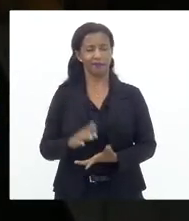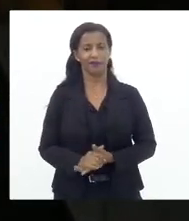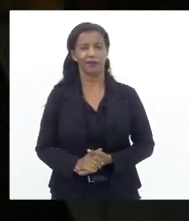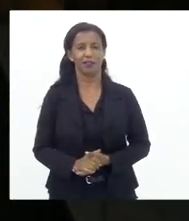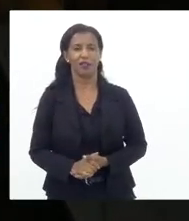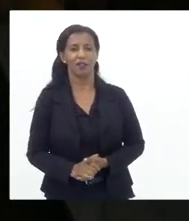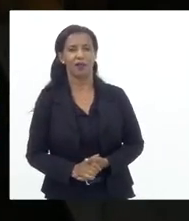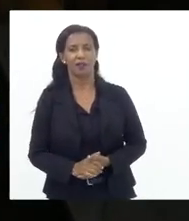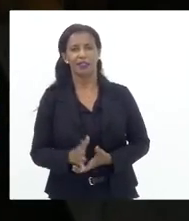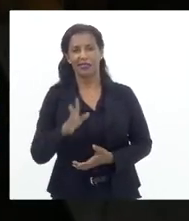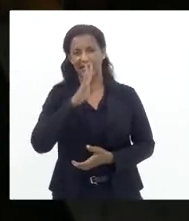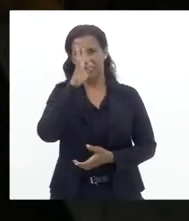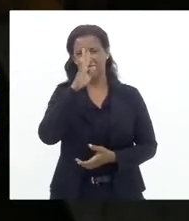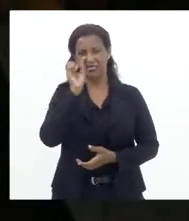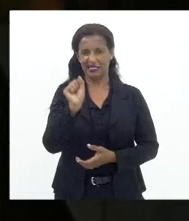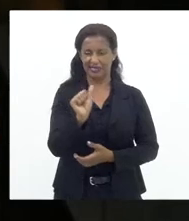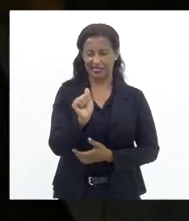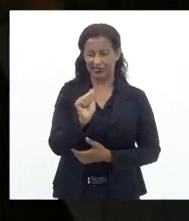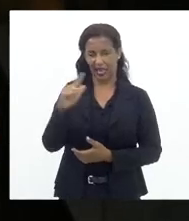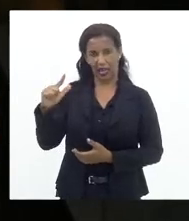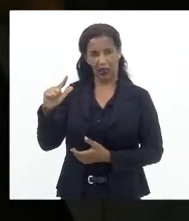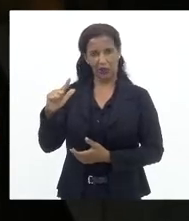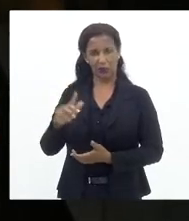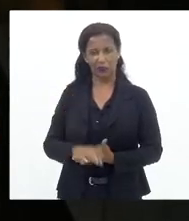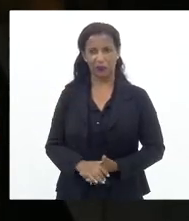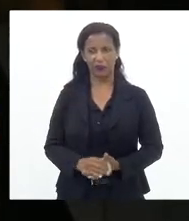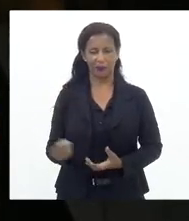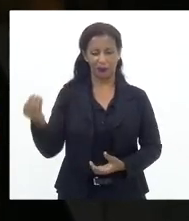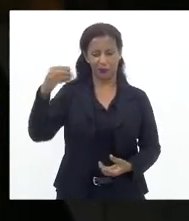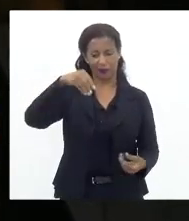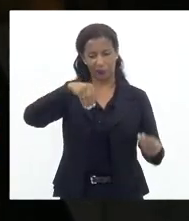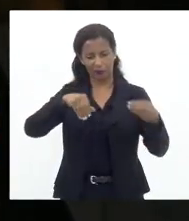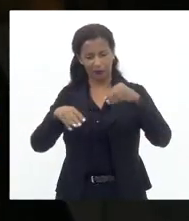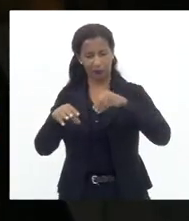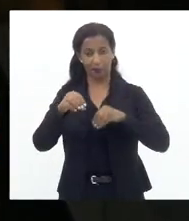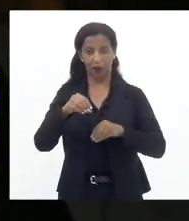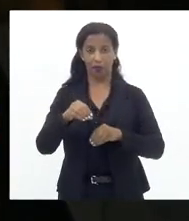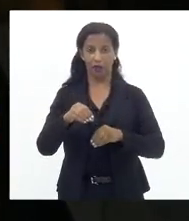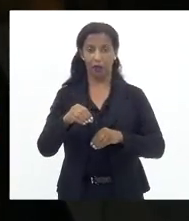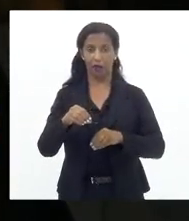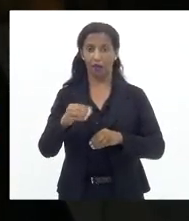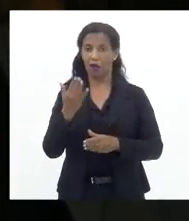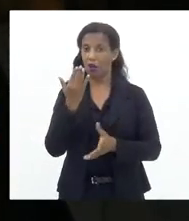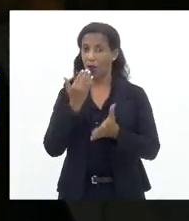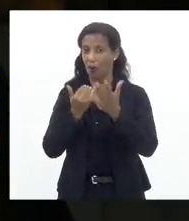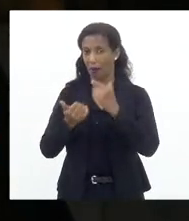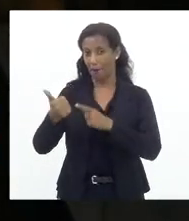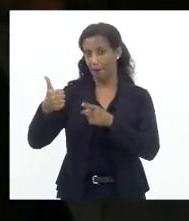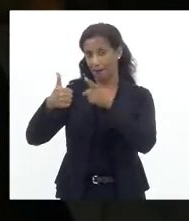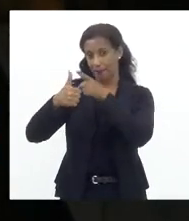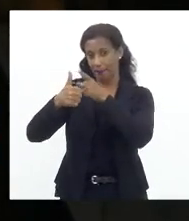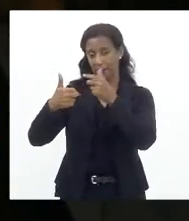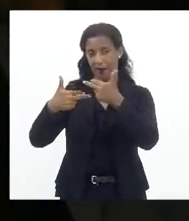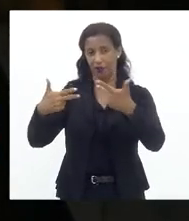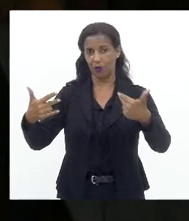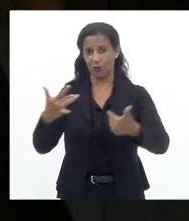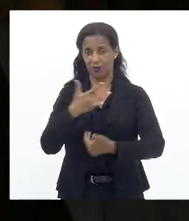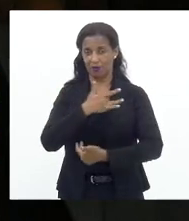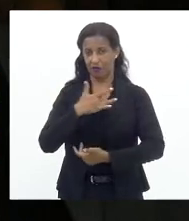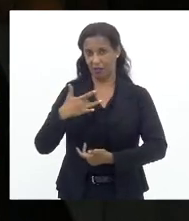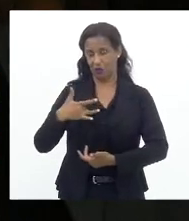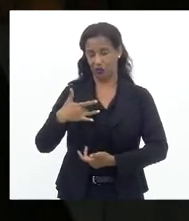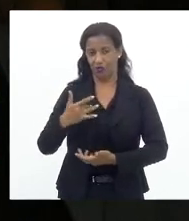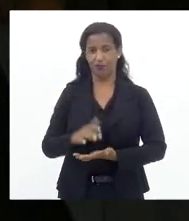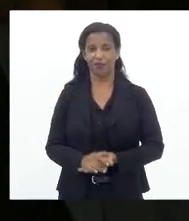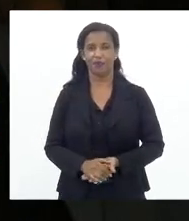sem acesso de sal na alimentação é o primeiro predicado o pode dizer